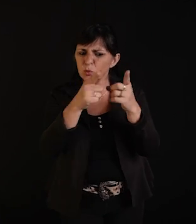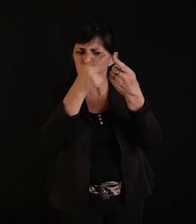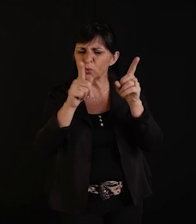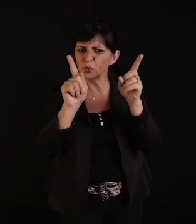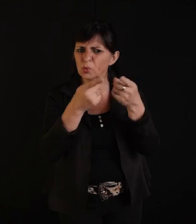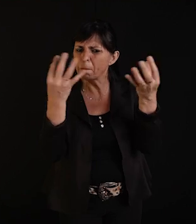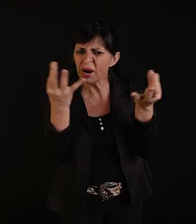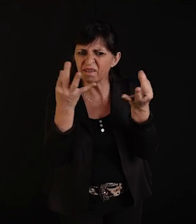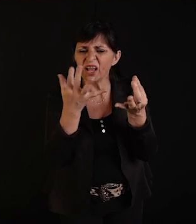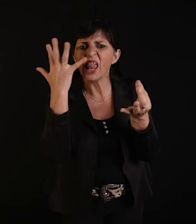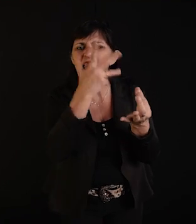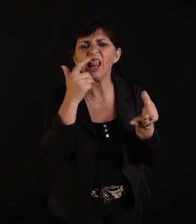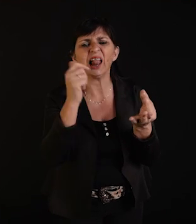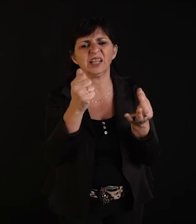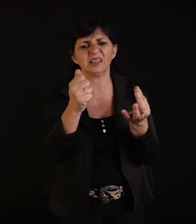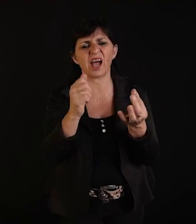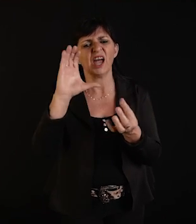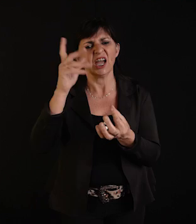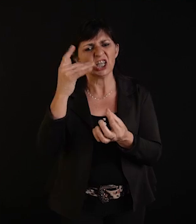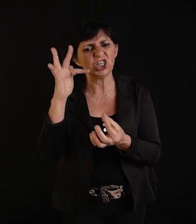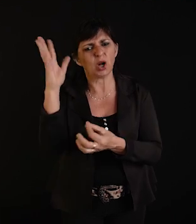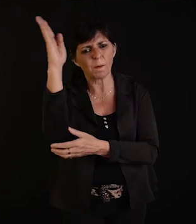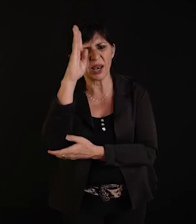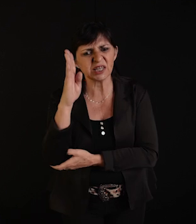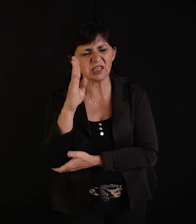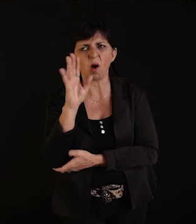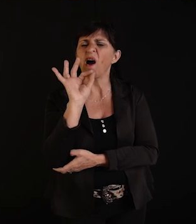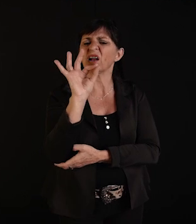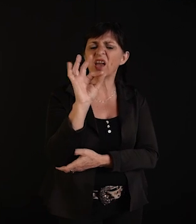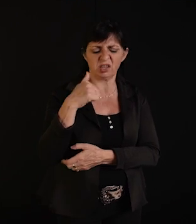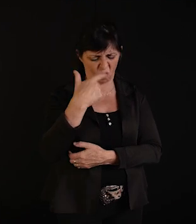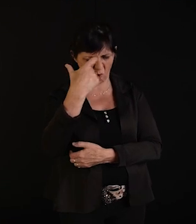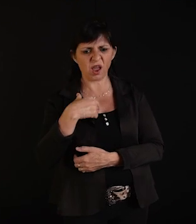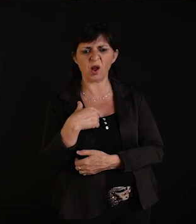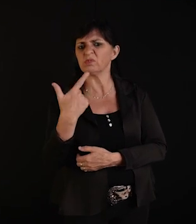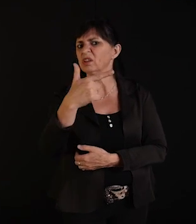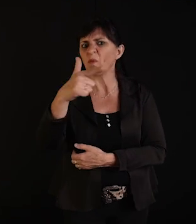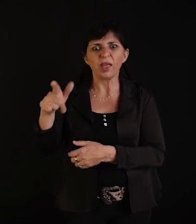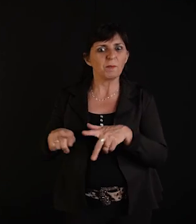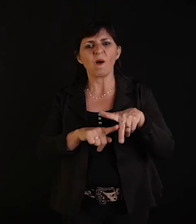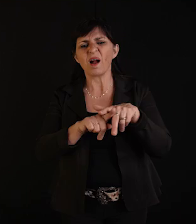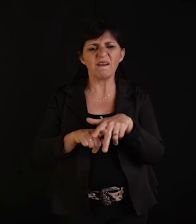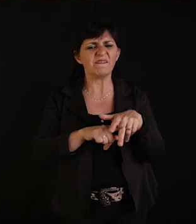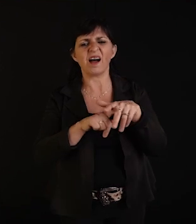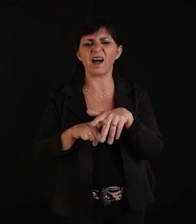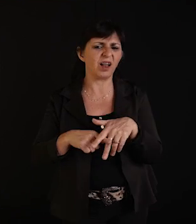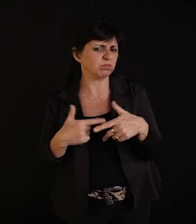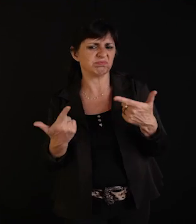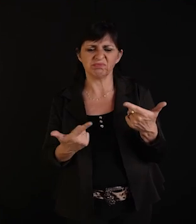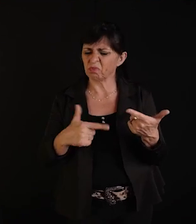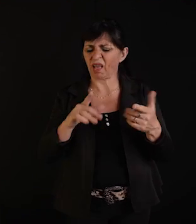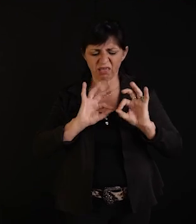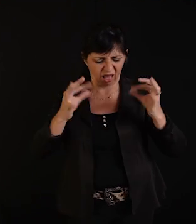e Chico Brasil. Ela tinha tudo para dar certo, cara. Quem sou eu sem meu cavalo? A letra também maravilhosa. Eu